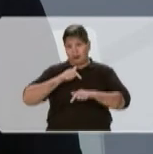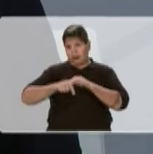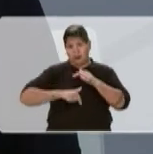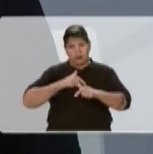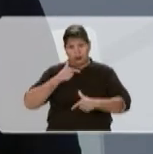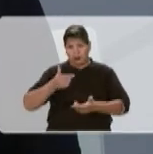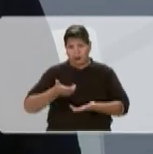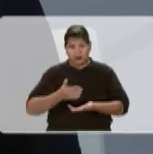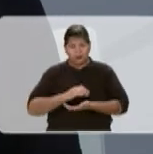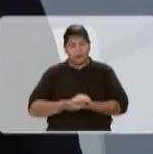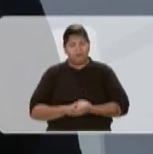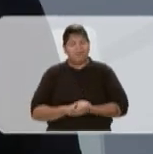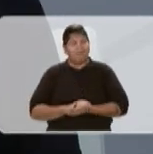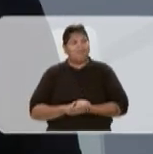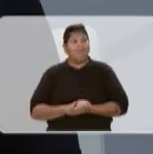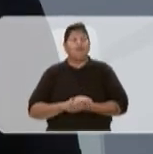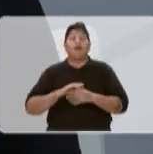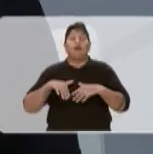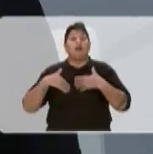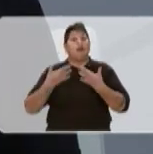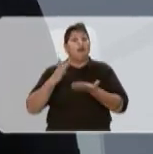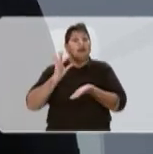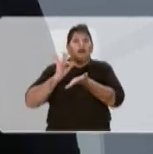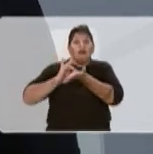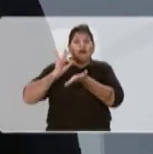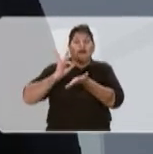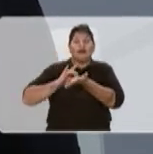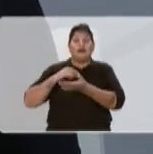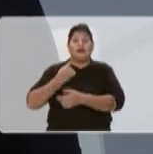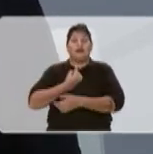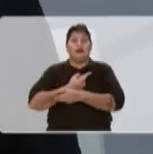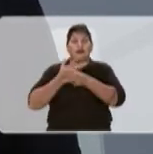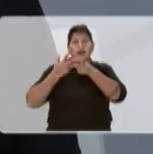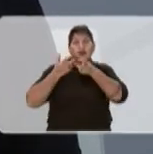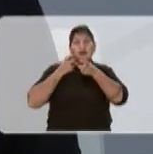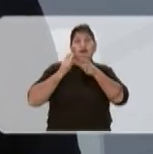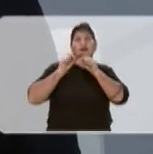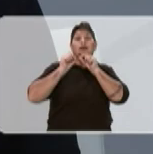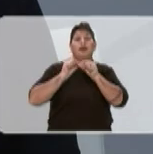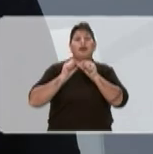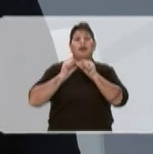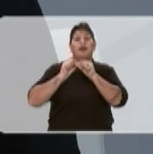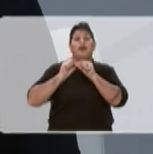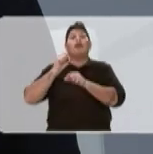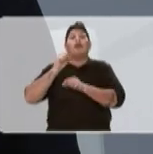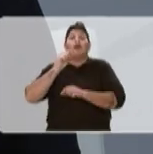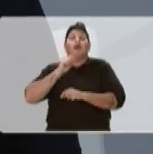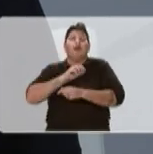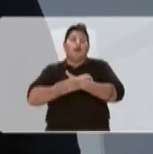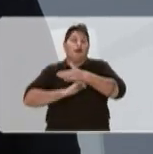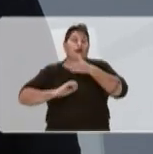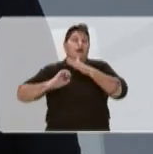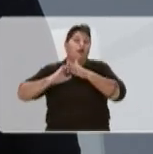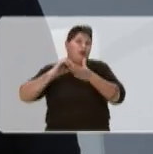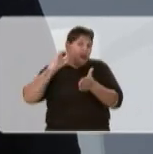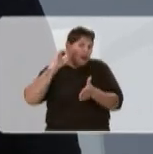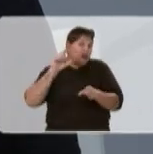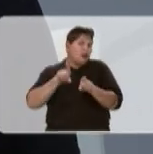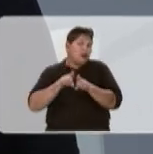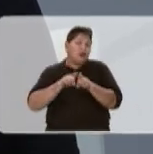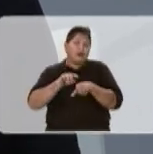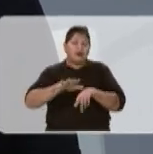estão contratados pelas empresas. Então, na verdade, a gente percebe que